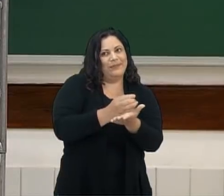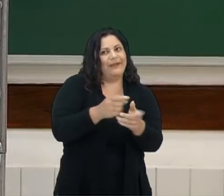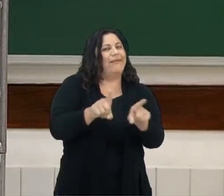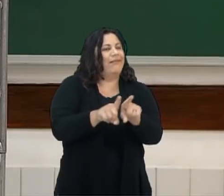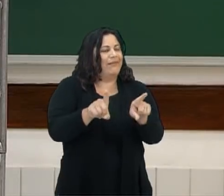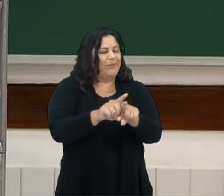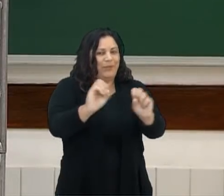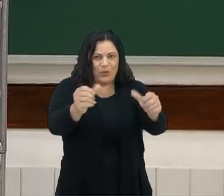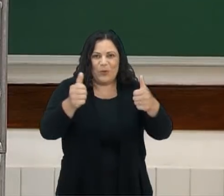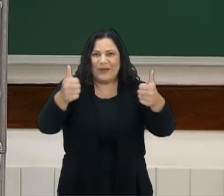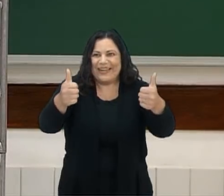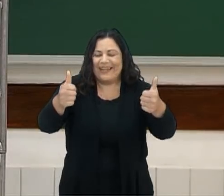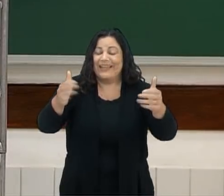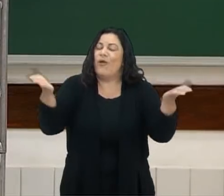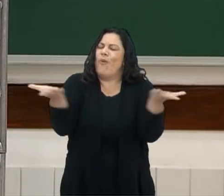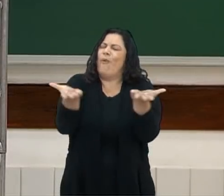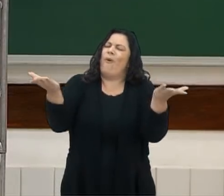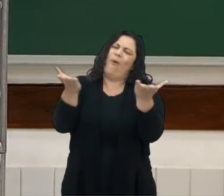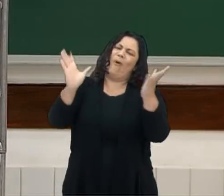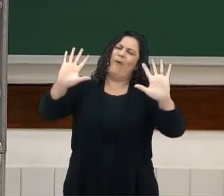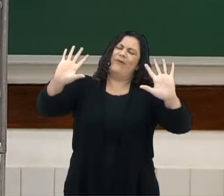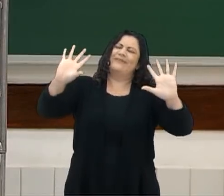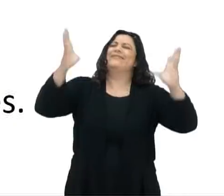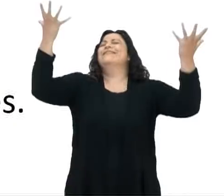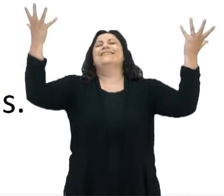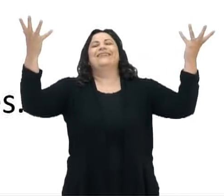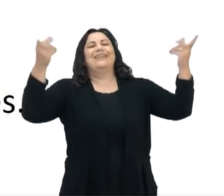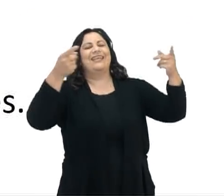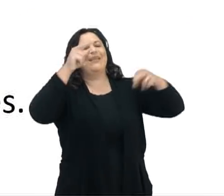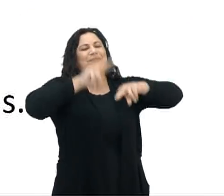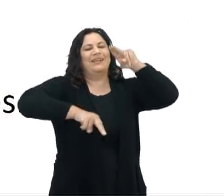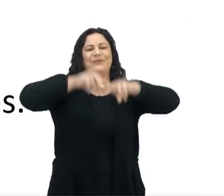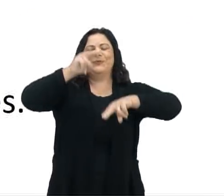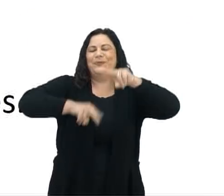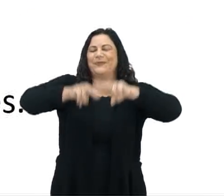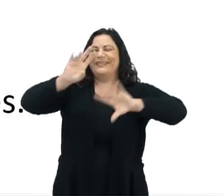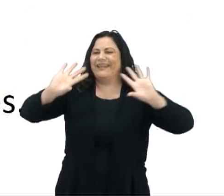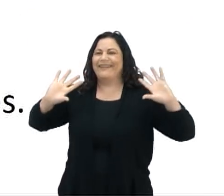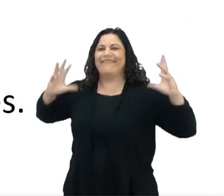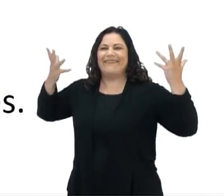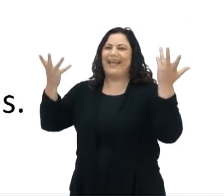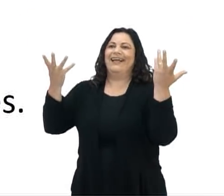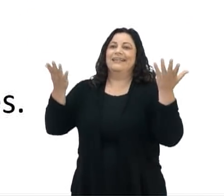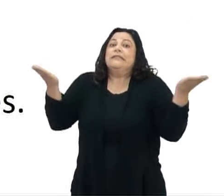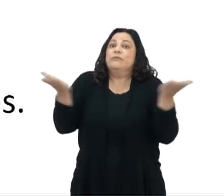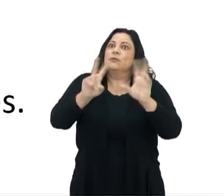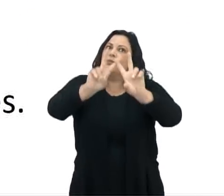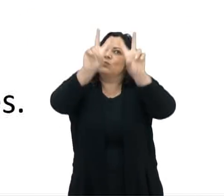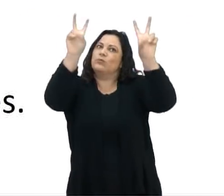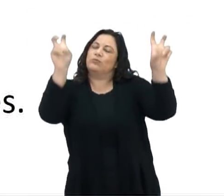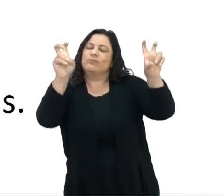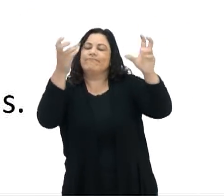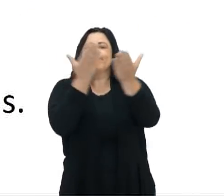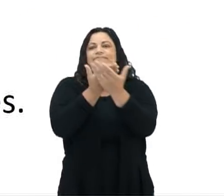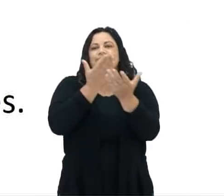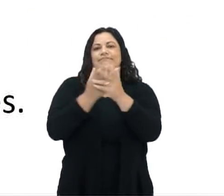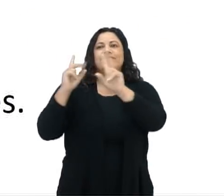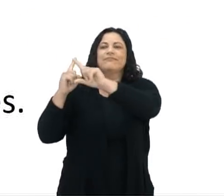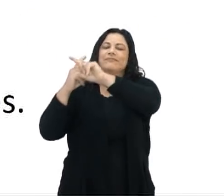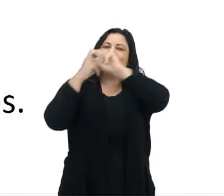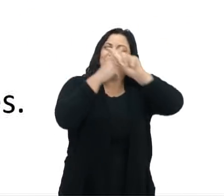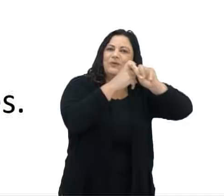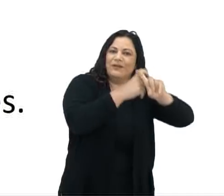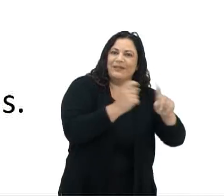então nesse clima junino hoje para falar sobre o quê? Polígonos. Polígonos regulares. E elementos de um polígono e como nós